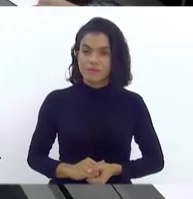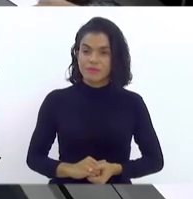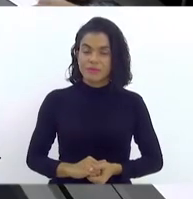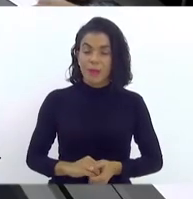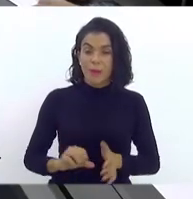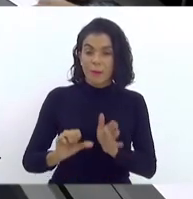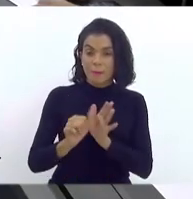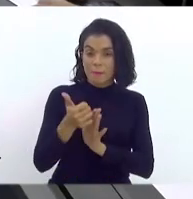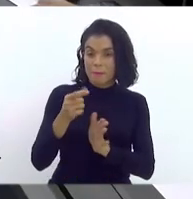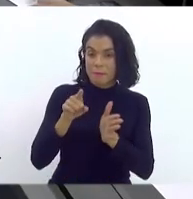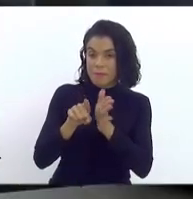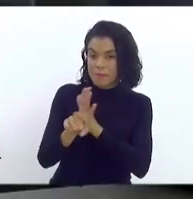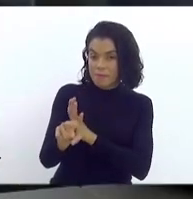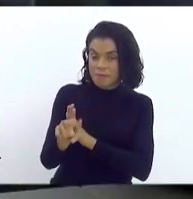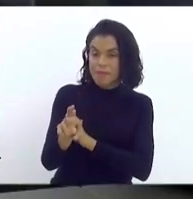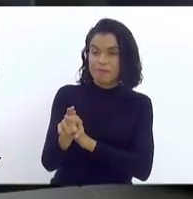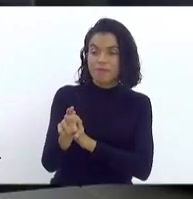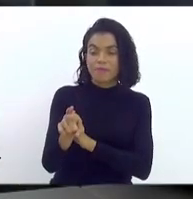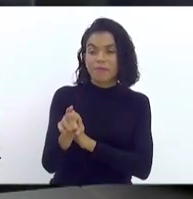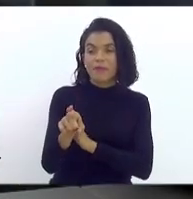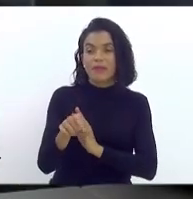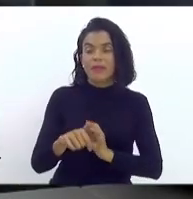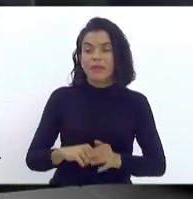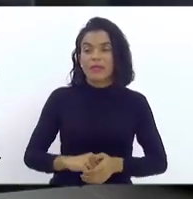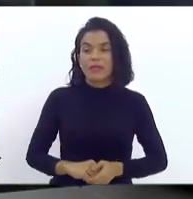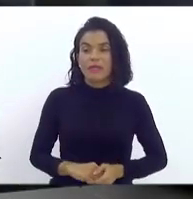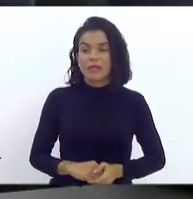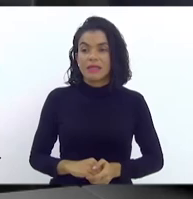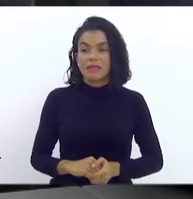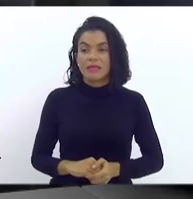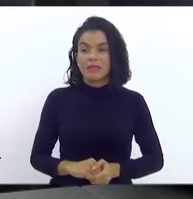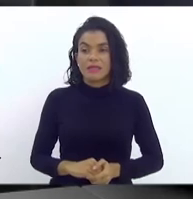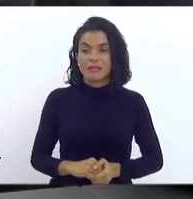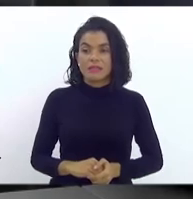A primeira pergunta que eu queria fazer,